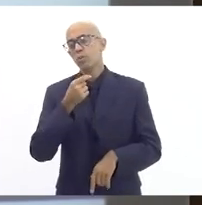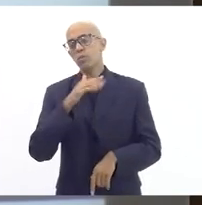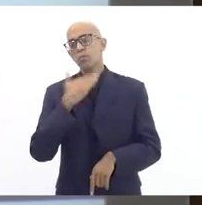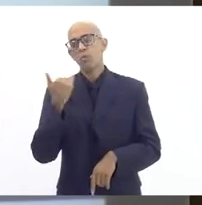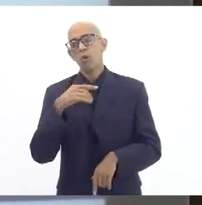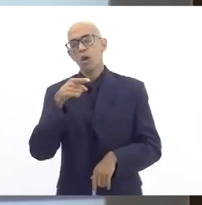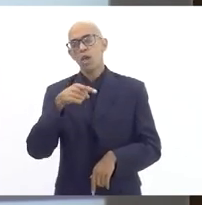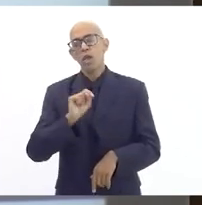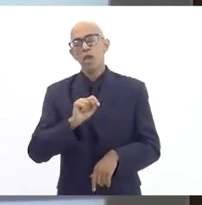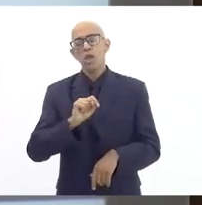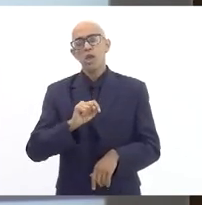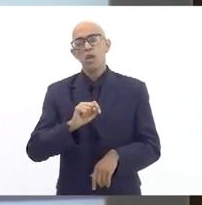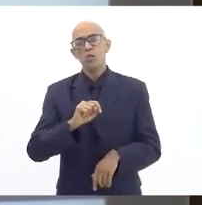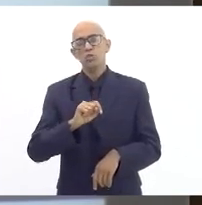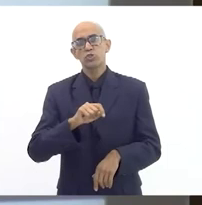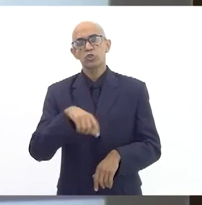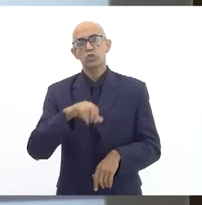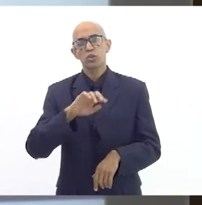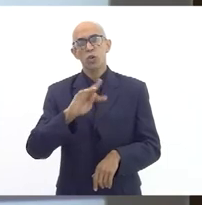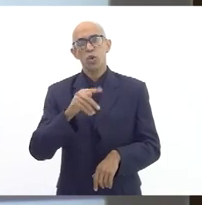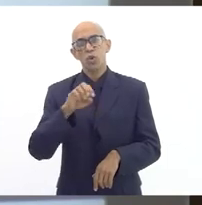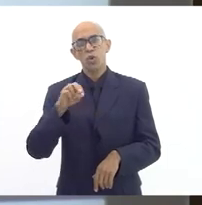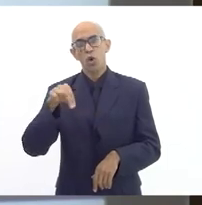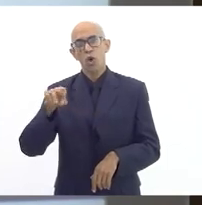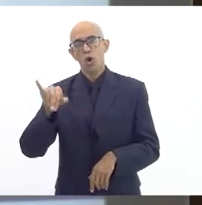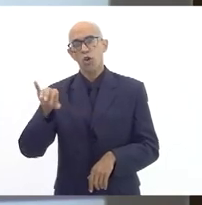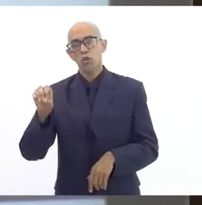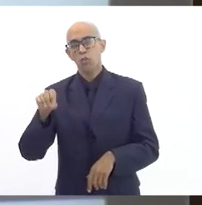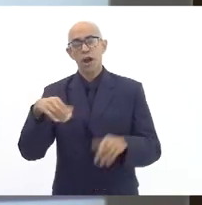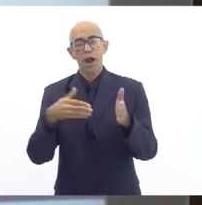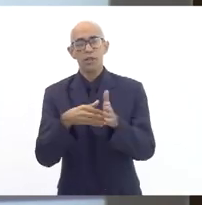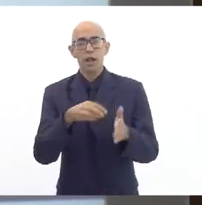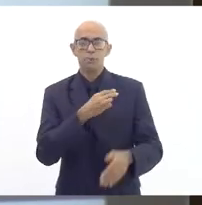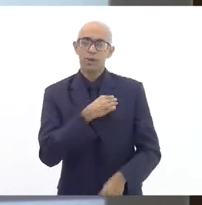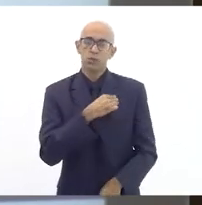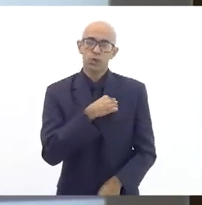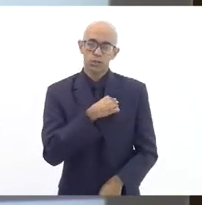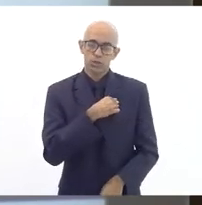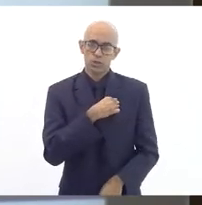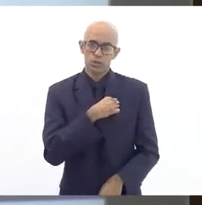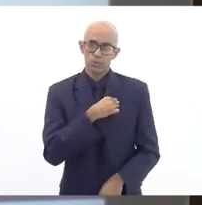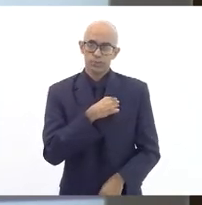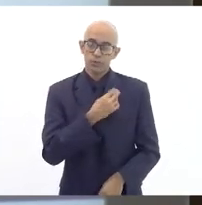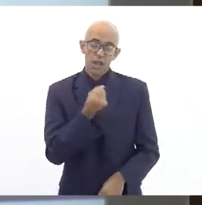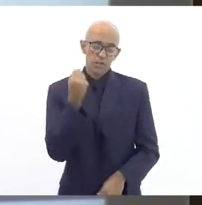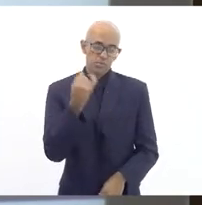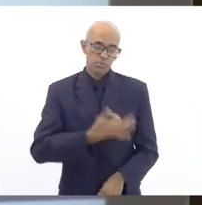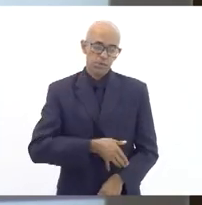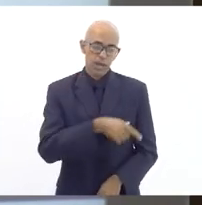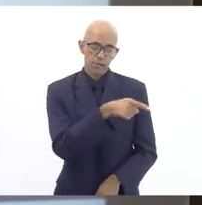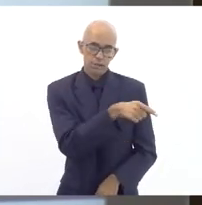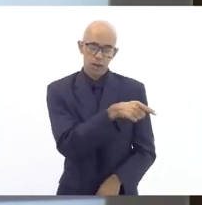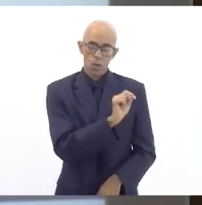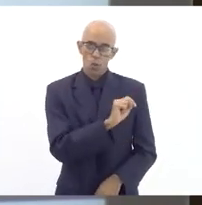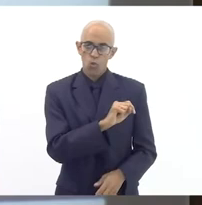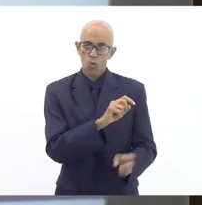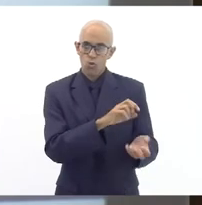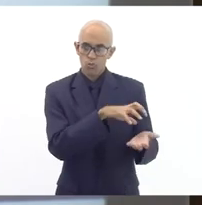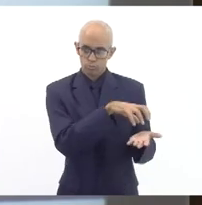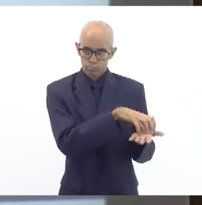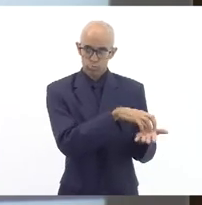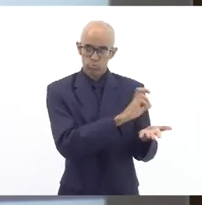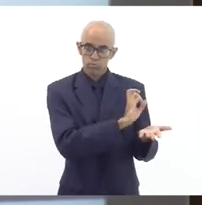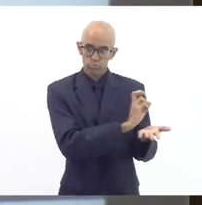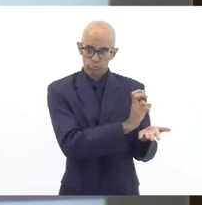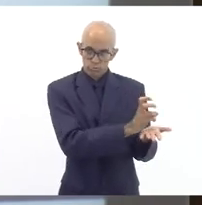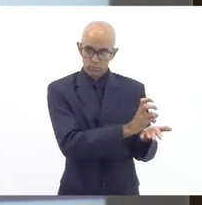até Madureira. A narrativa da AGTRANSP, a narrativa da Secretaria de Transporte, a narrativa da Supervia,